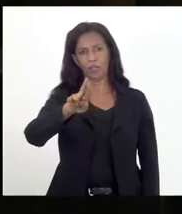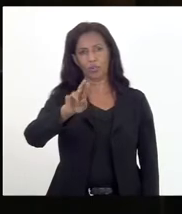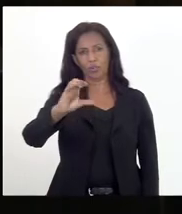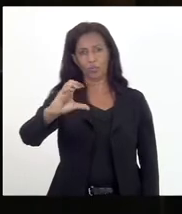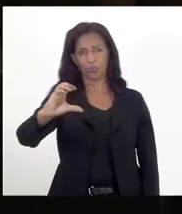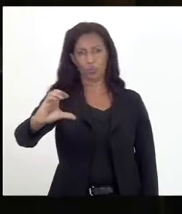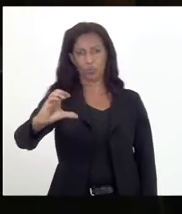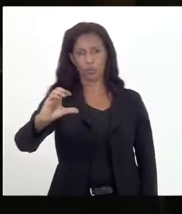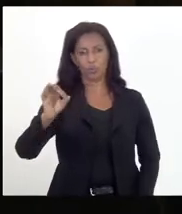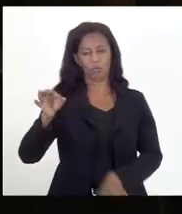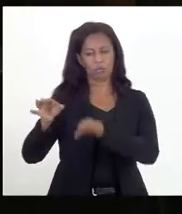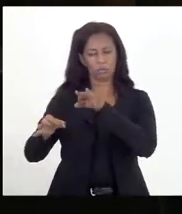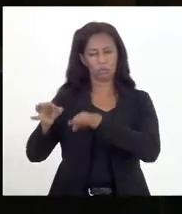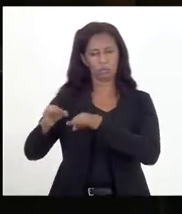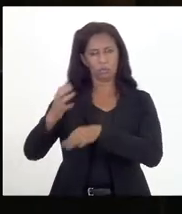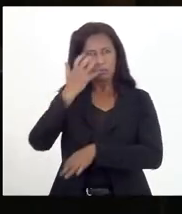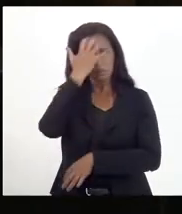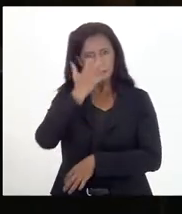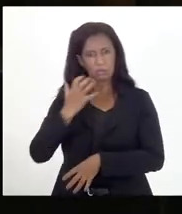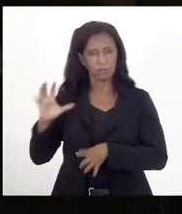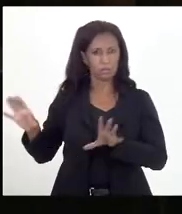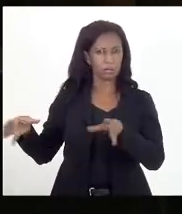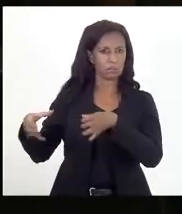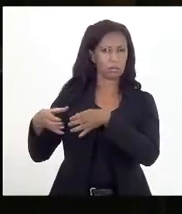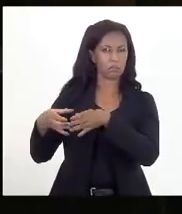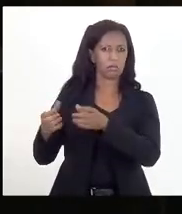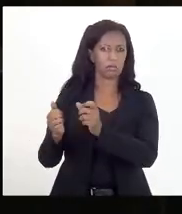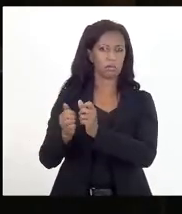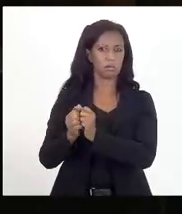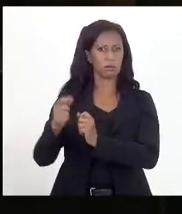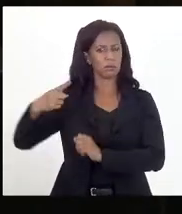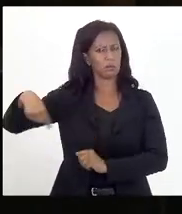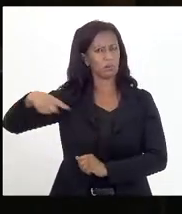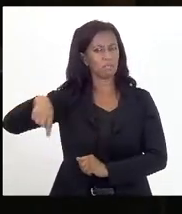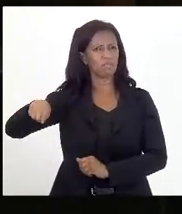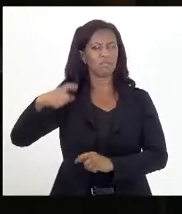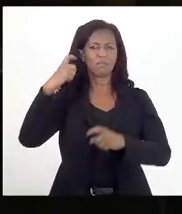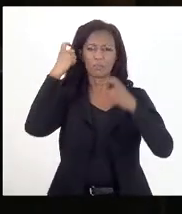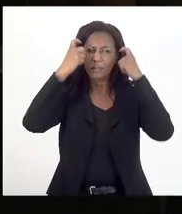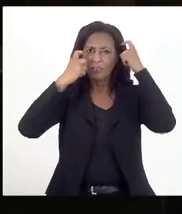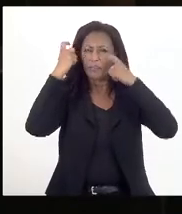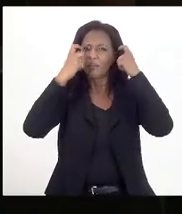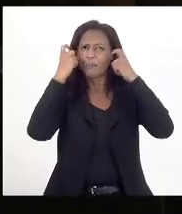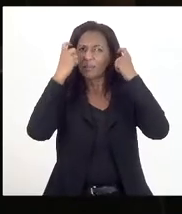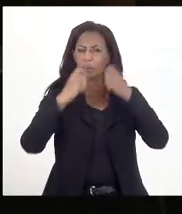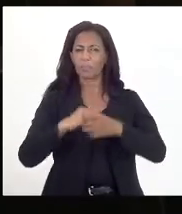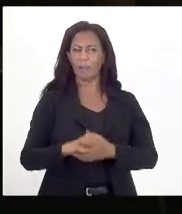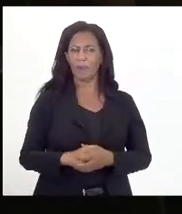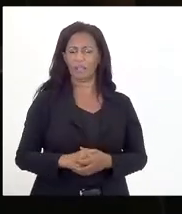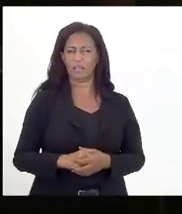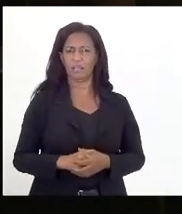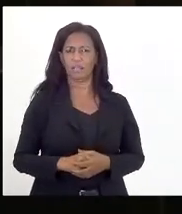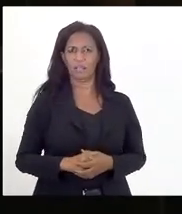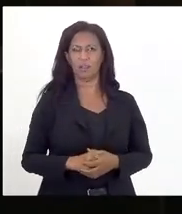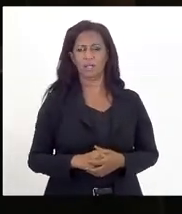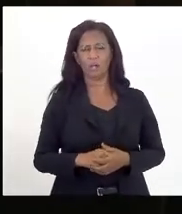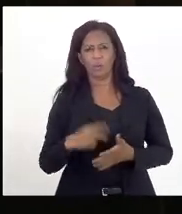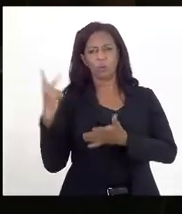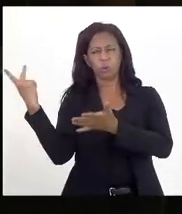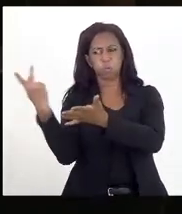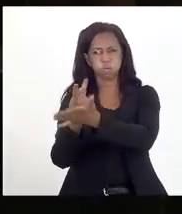juristas sérios Ah e eles estão muito preocupados com A Escalada de